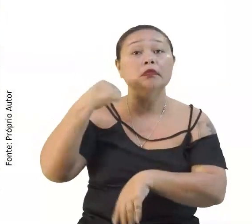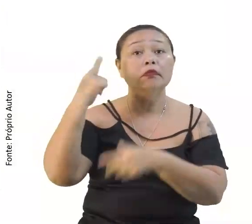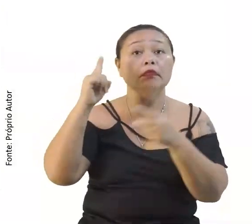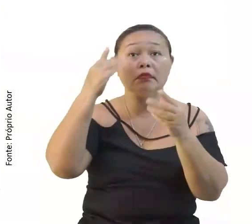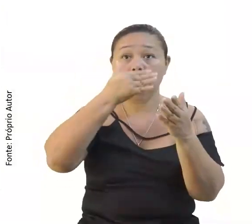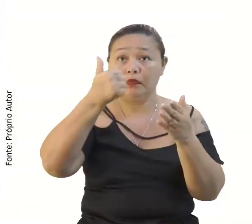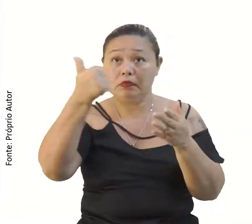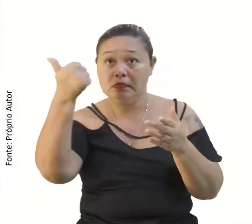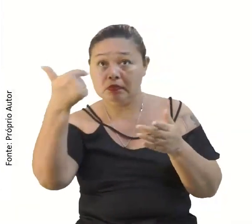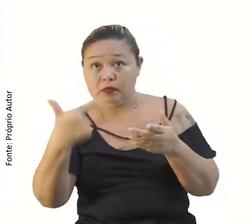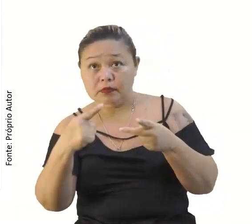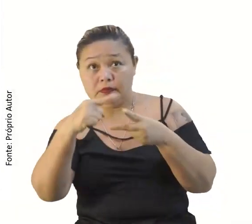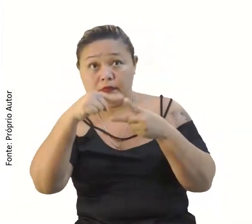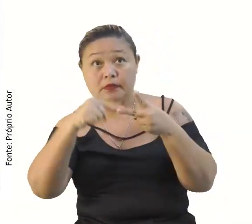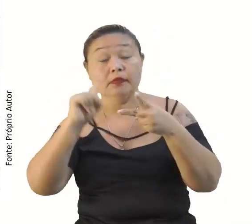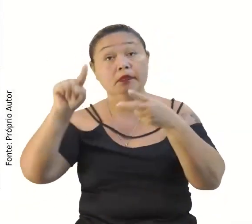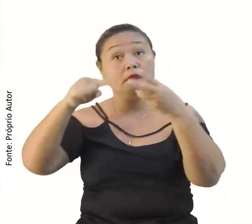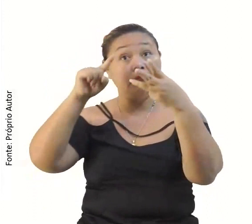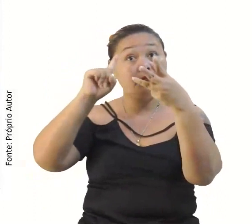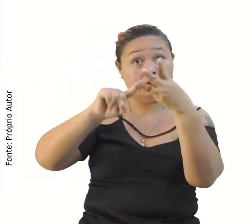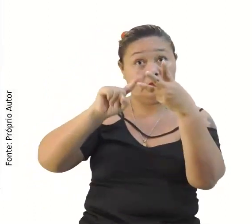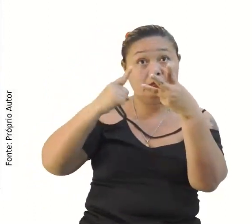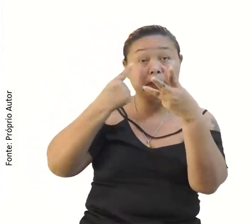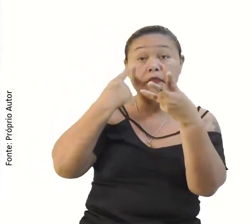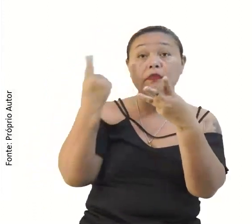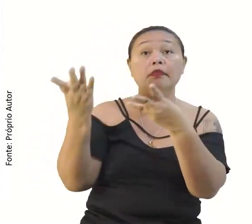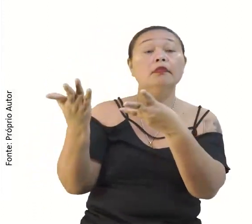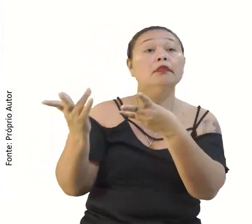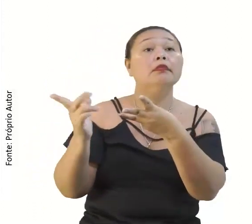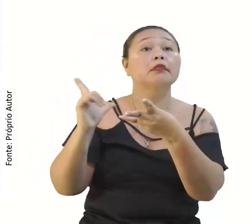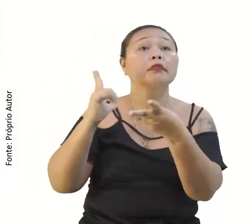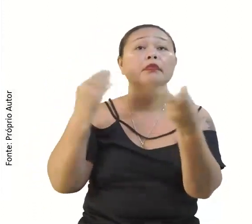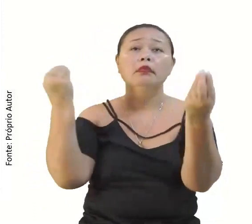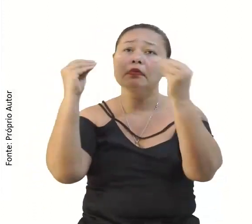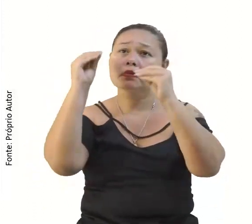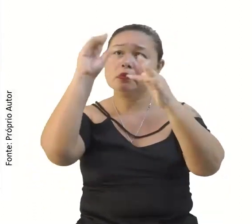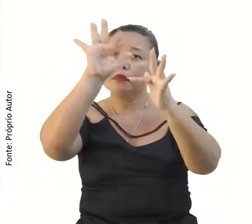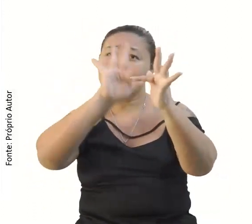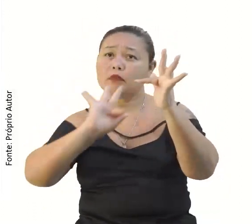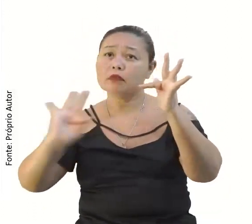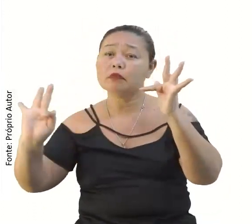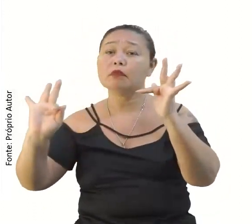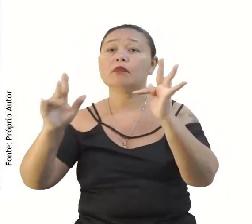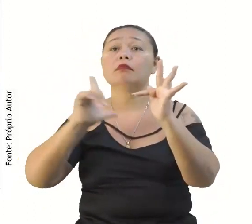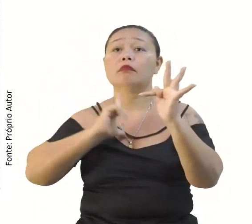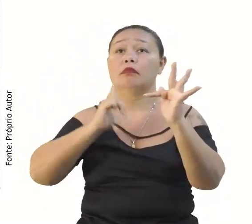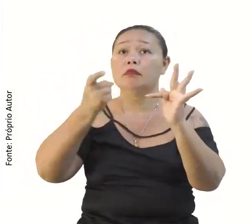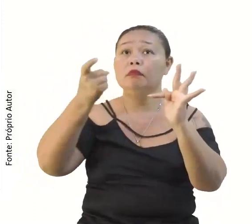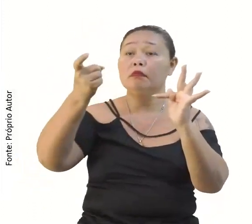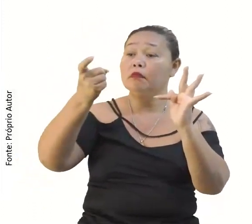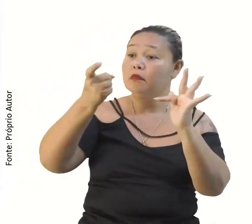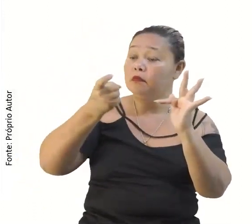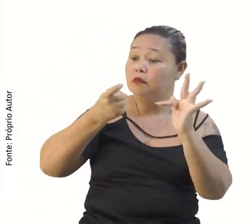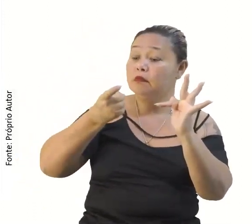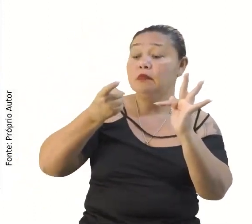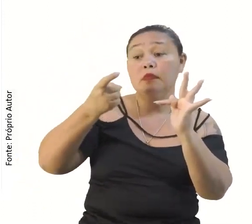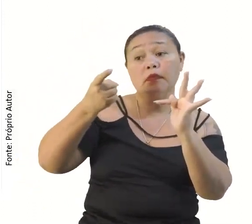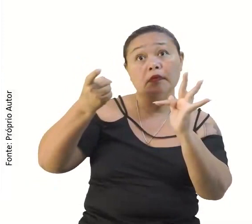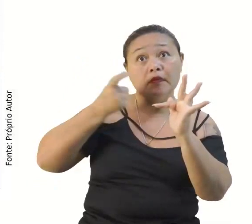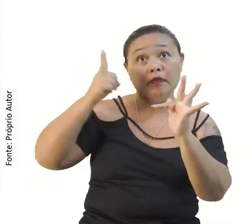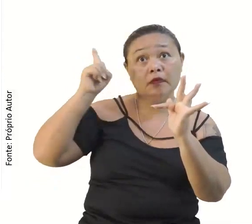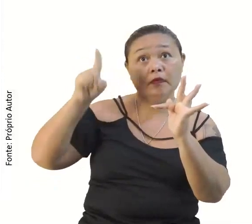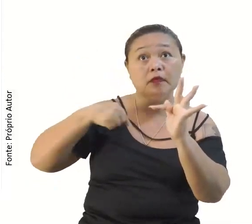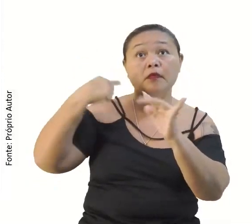1 e 2. E agora vamos no passo 3, bora ver? Vamos lá. Construa o gráfico da função f de x igual a x mais